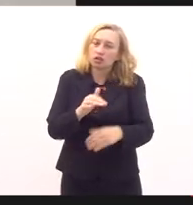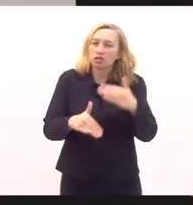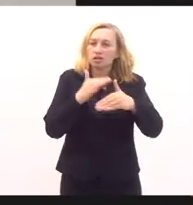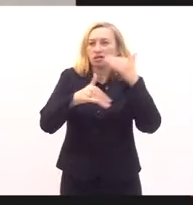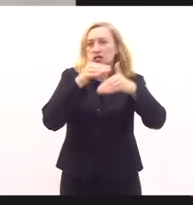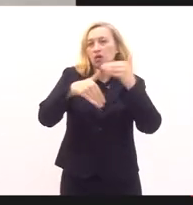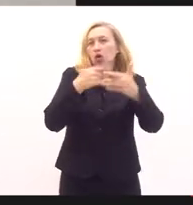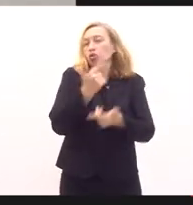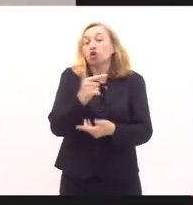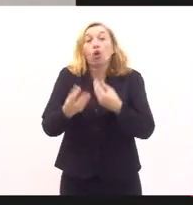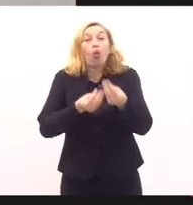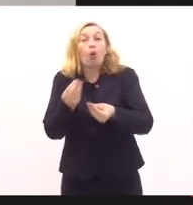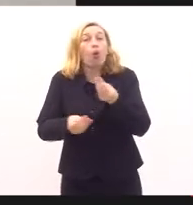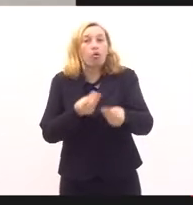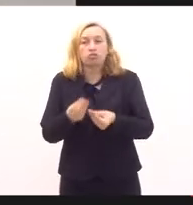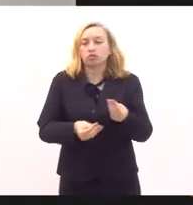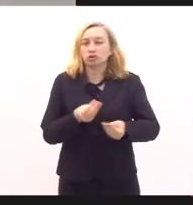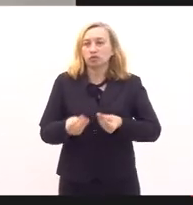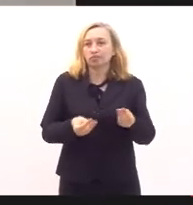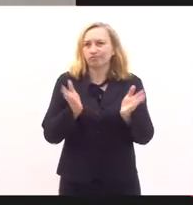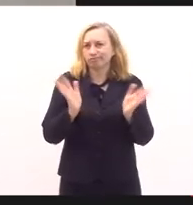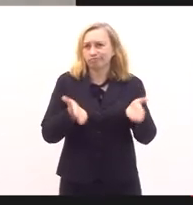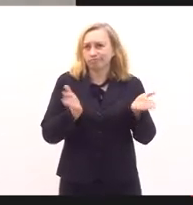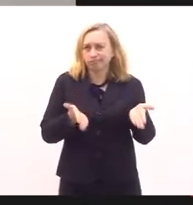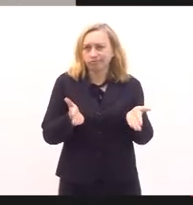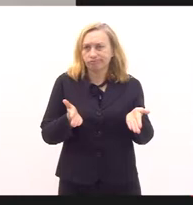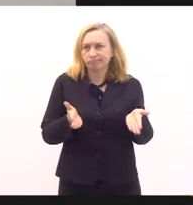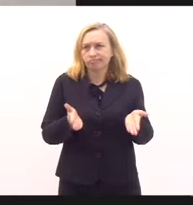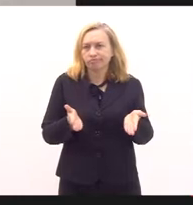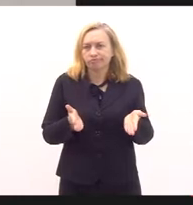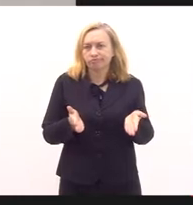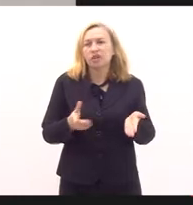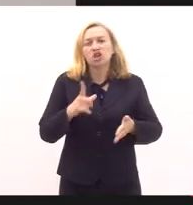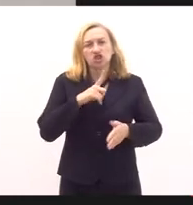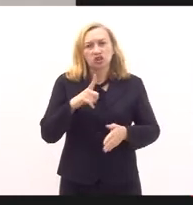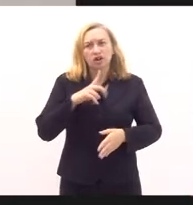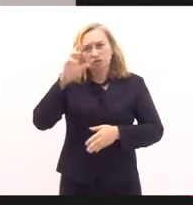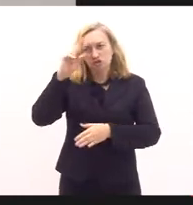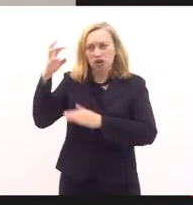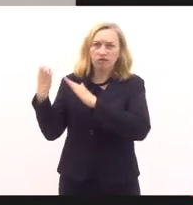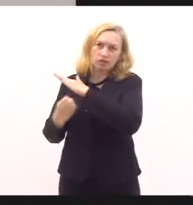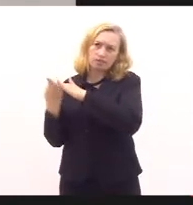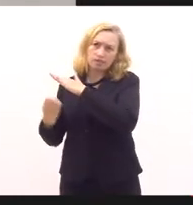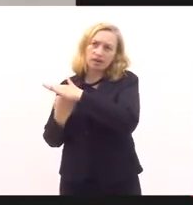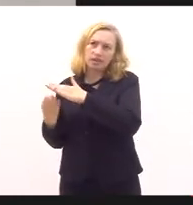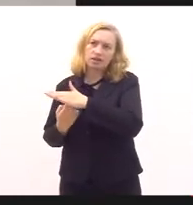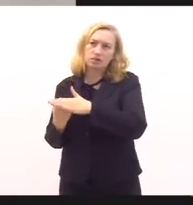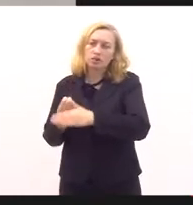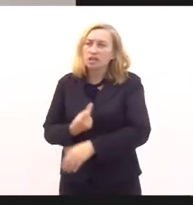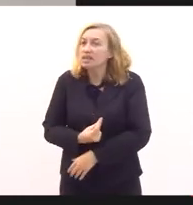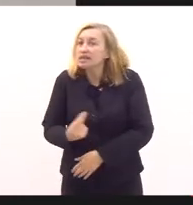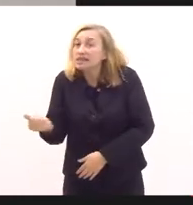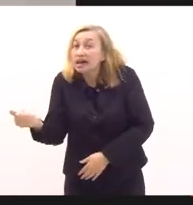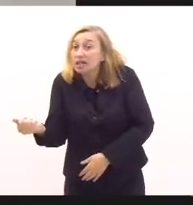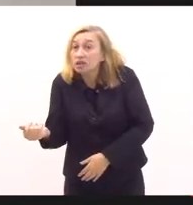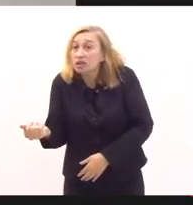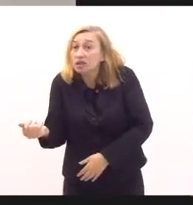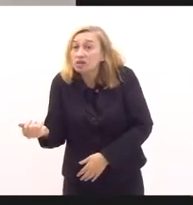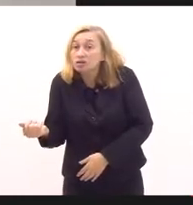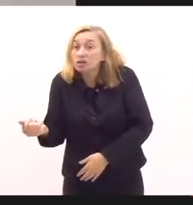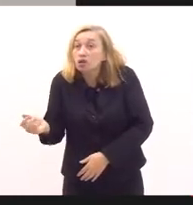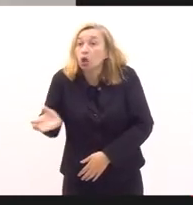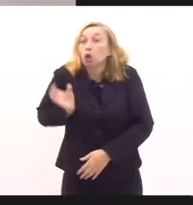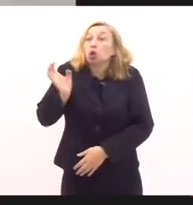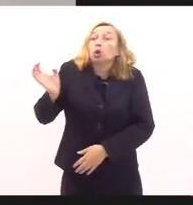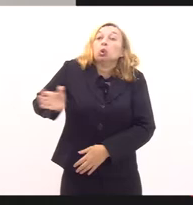Não tem como, entendeu? Agora, que tiveram empresários que saíram